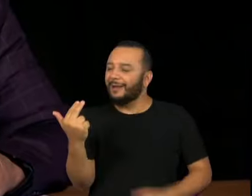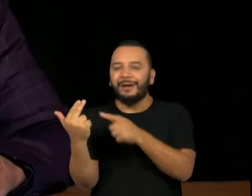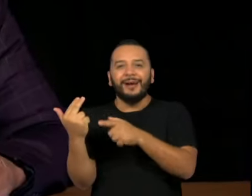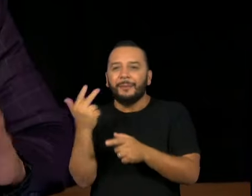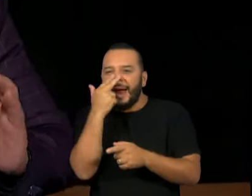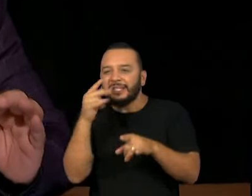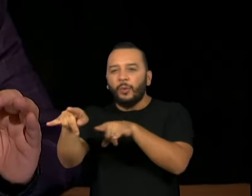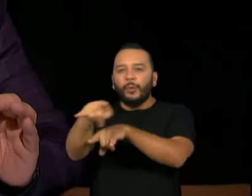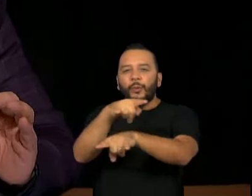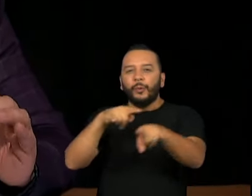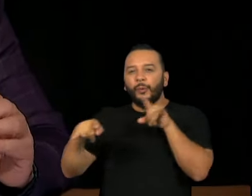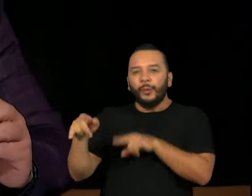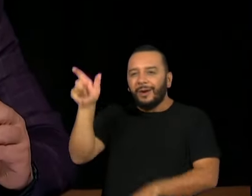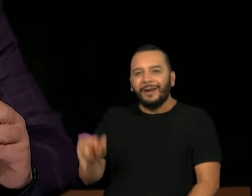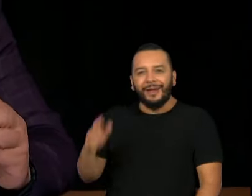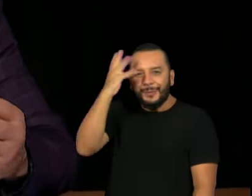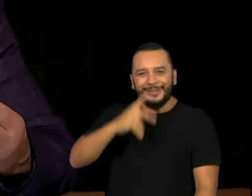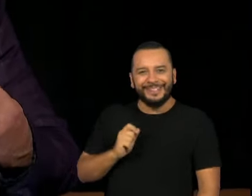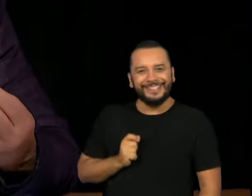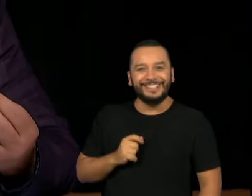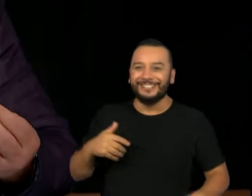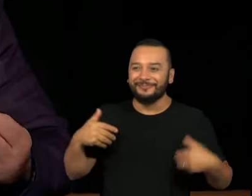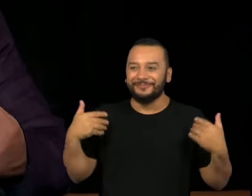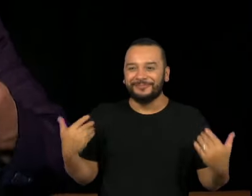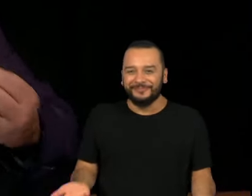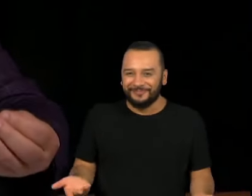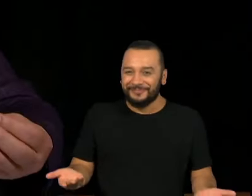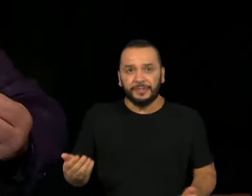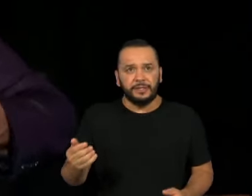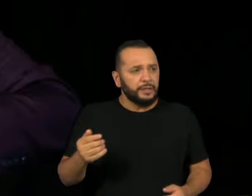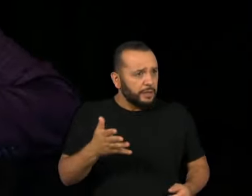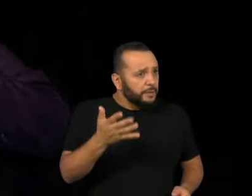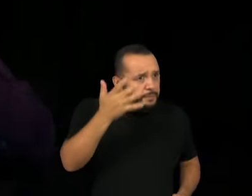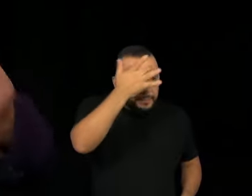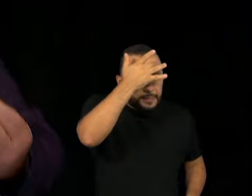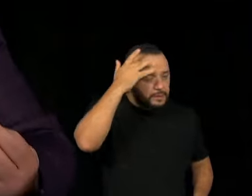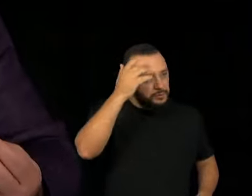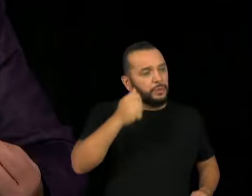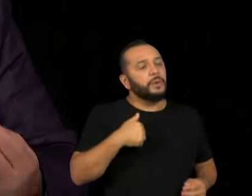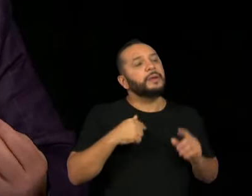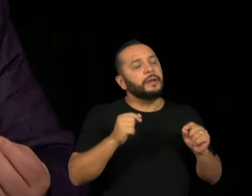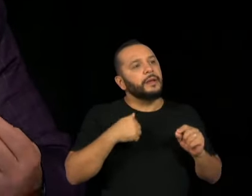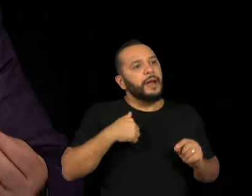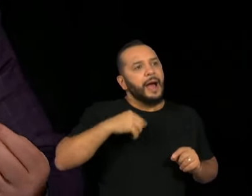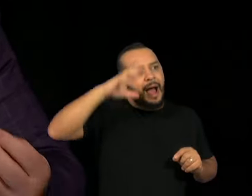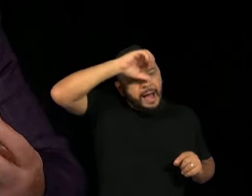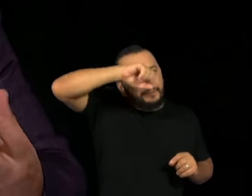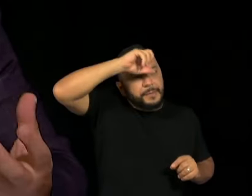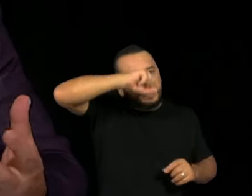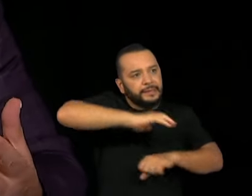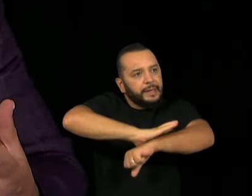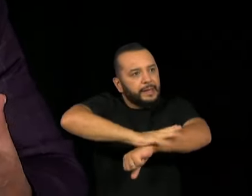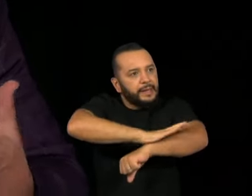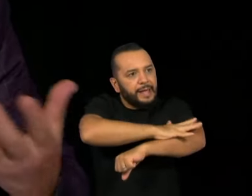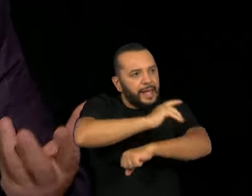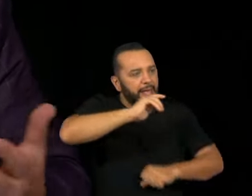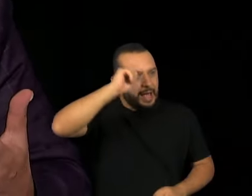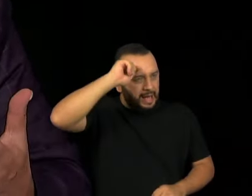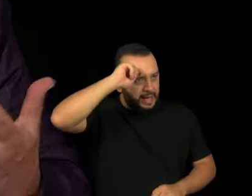entender melhor uma coisa né ninguém precisa aprender a ser racista porque a gente nasce com DNA